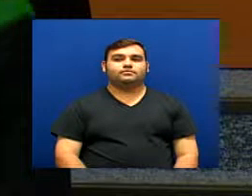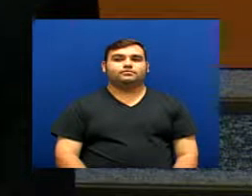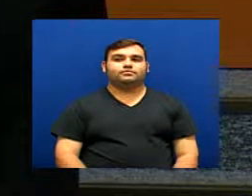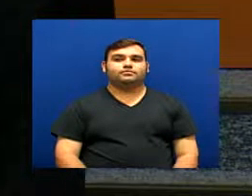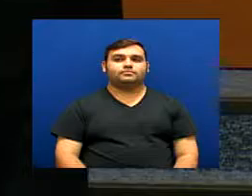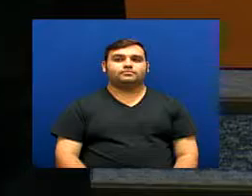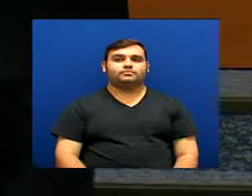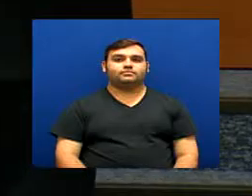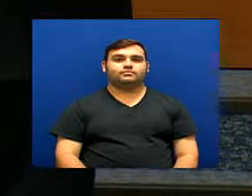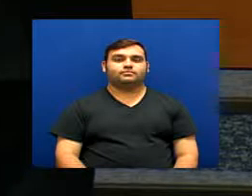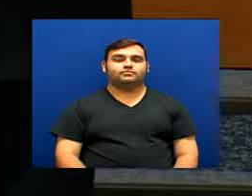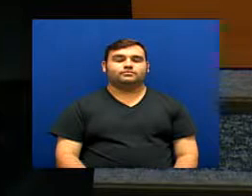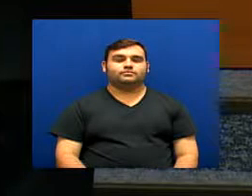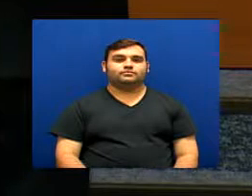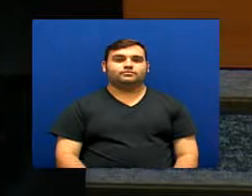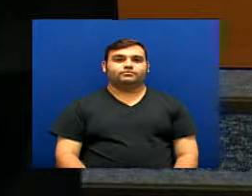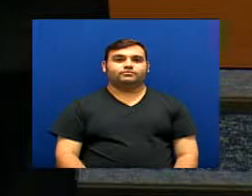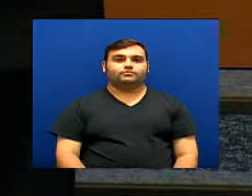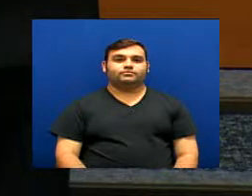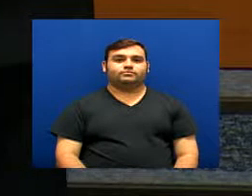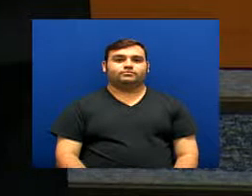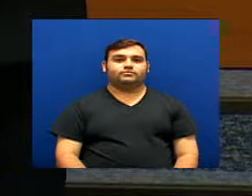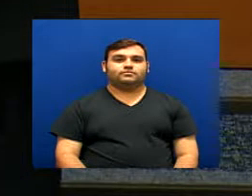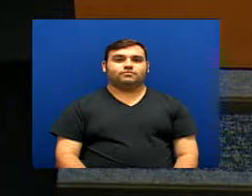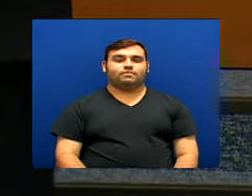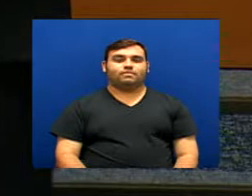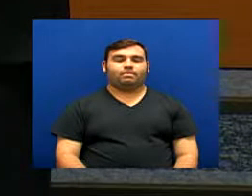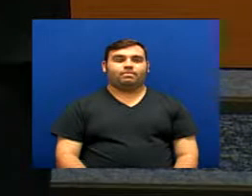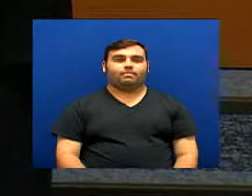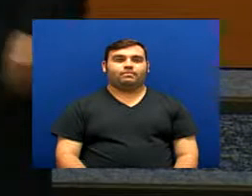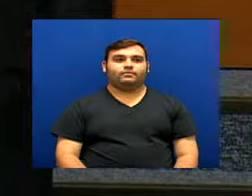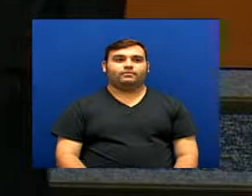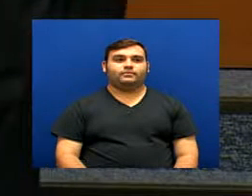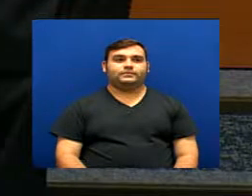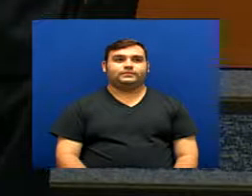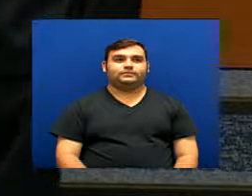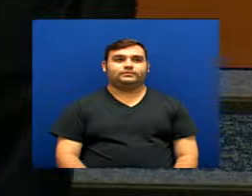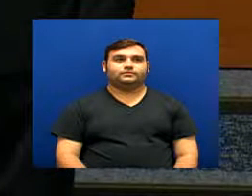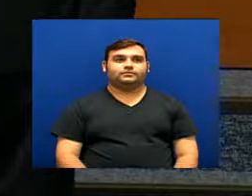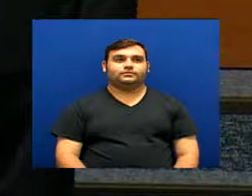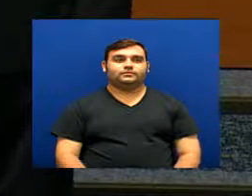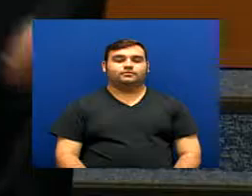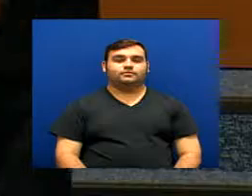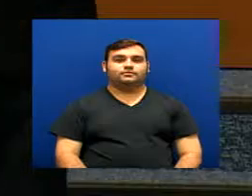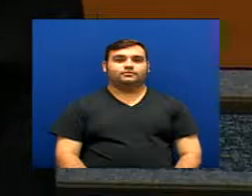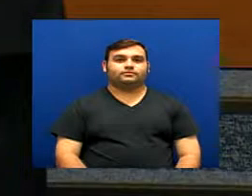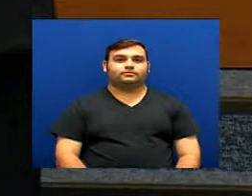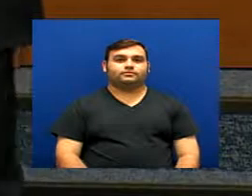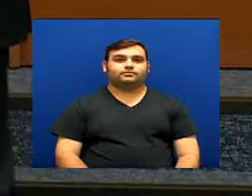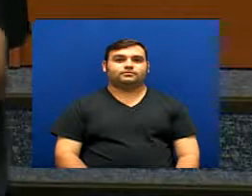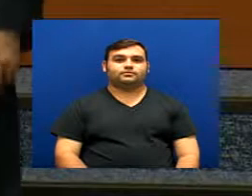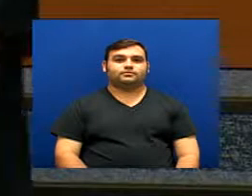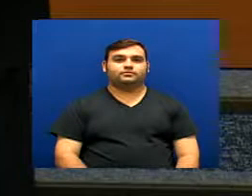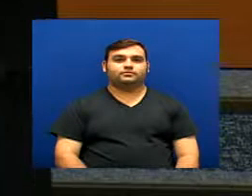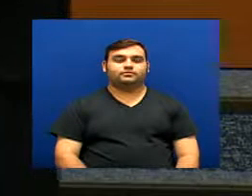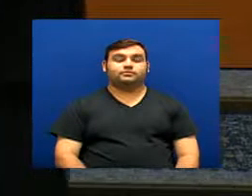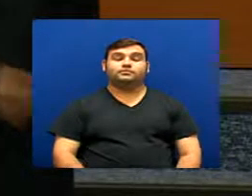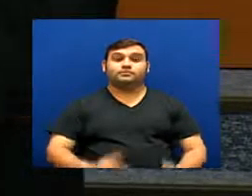acredito que se estudássemos mais a história, erraríamos menos, né? Porque ela nos ajuda bem